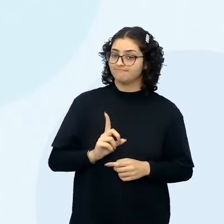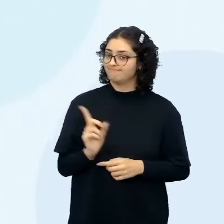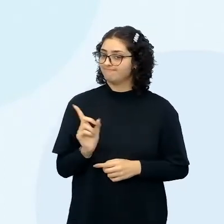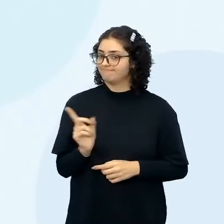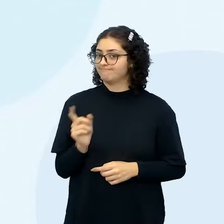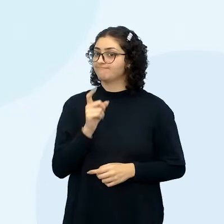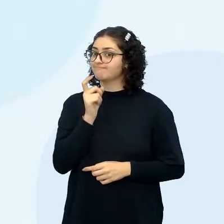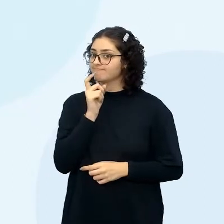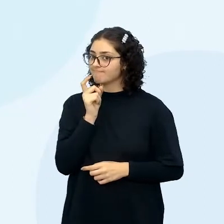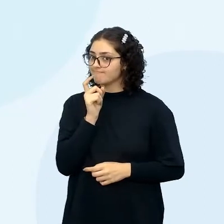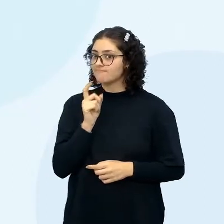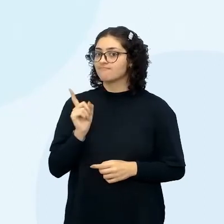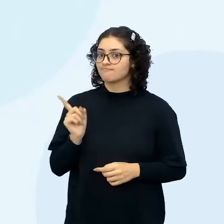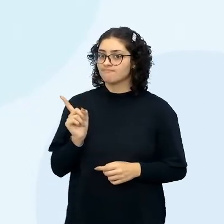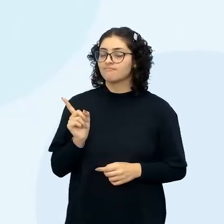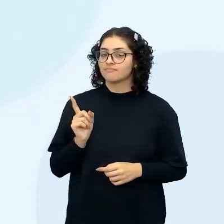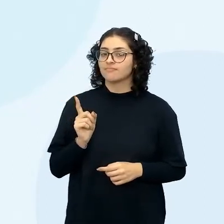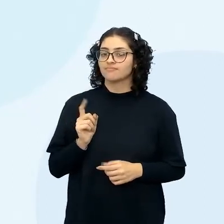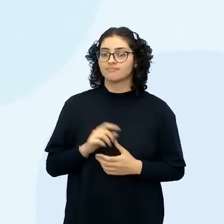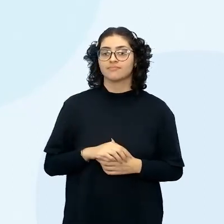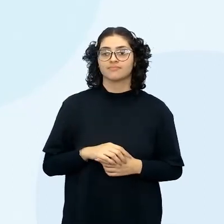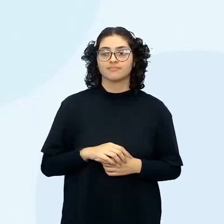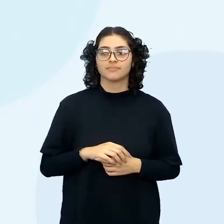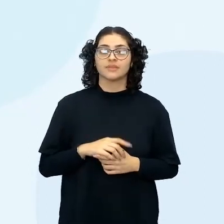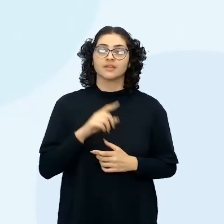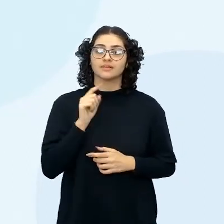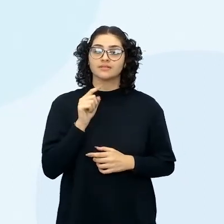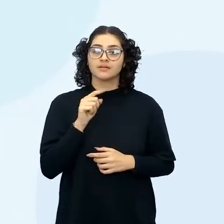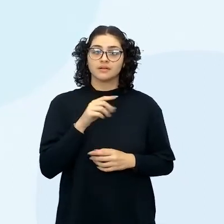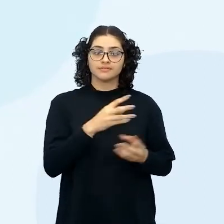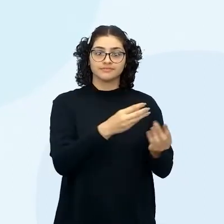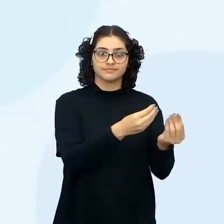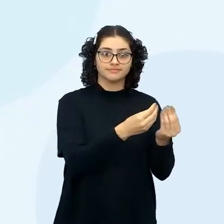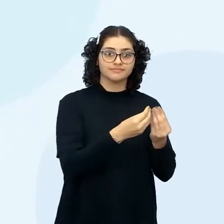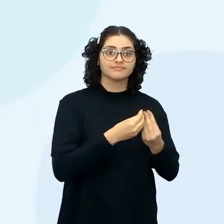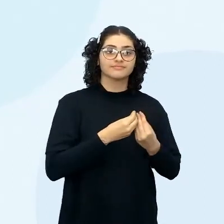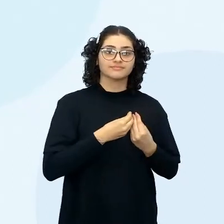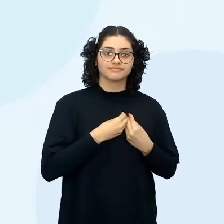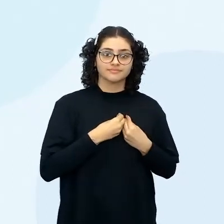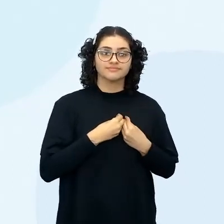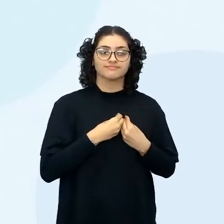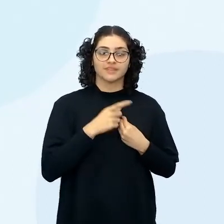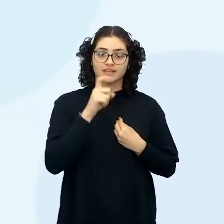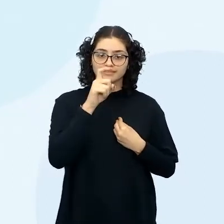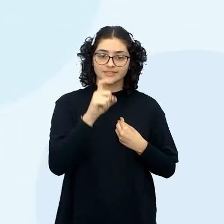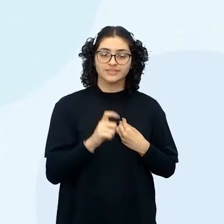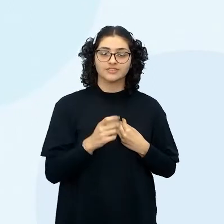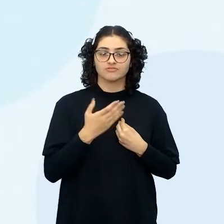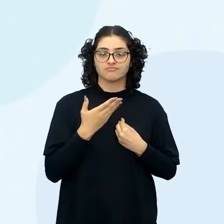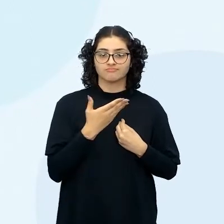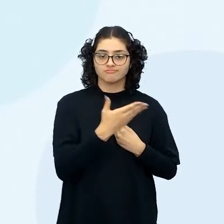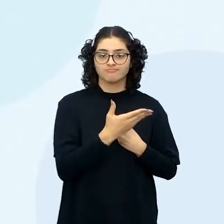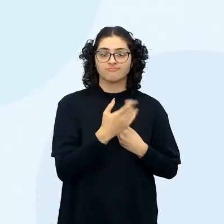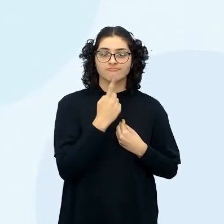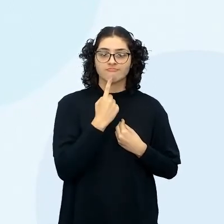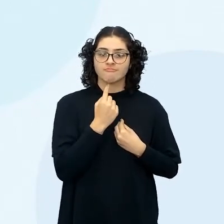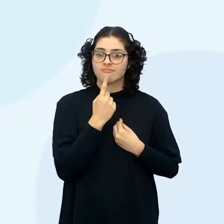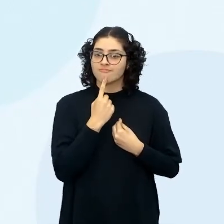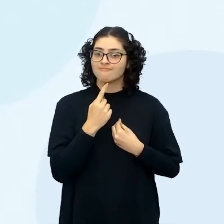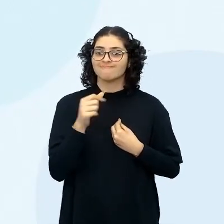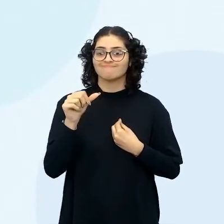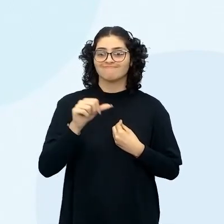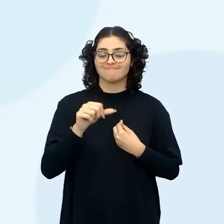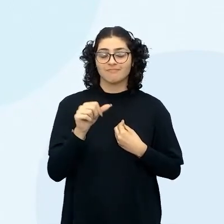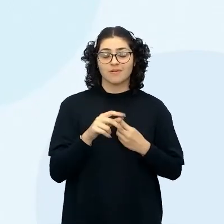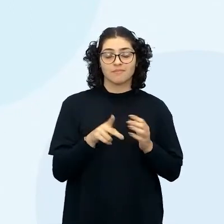aqui afetado, o que aconteceu? Ele recebeu o X afetado da sua